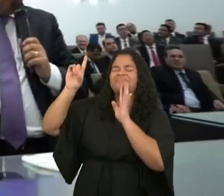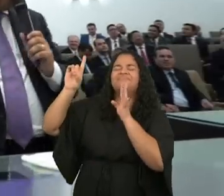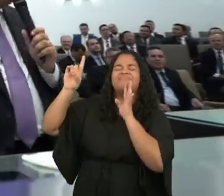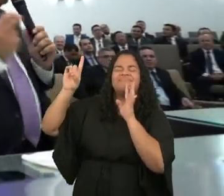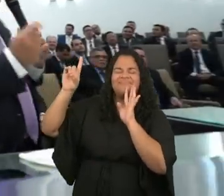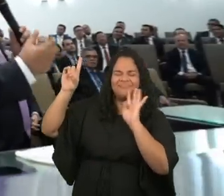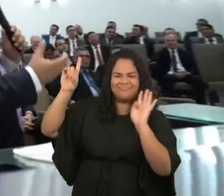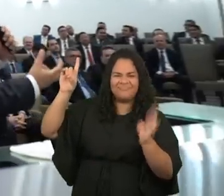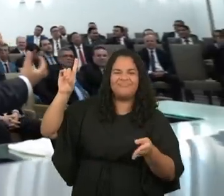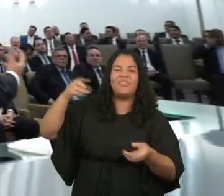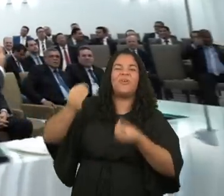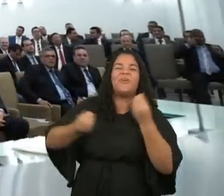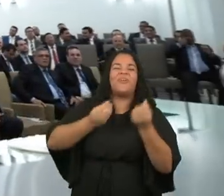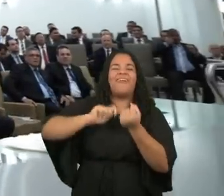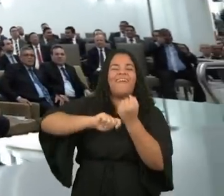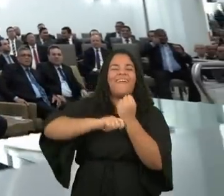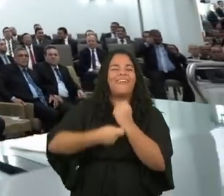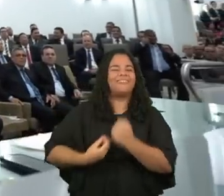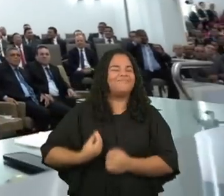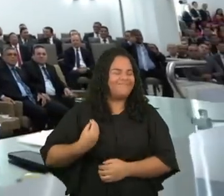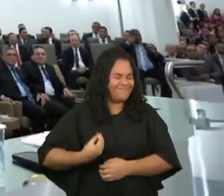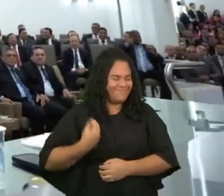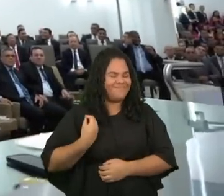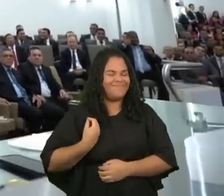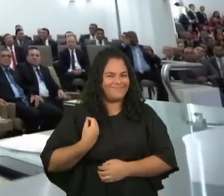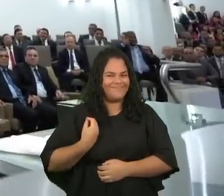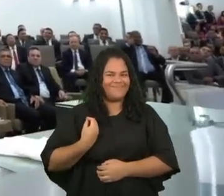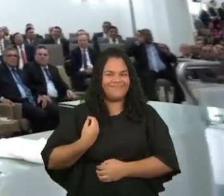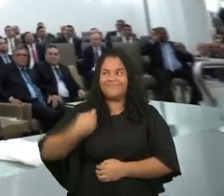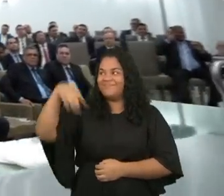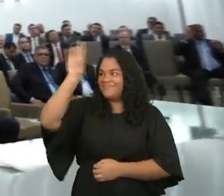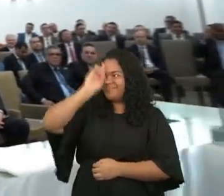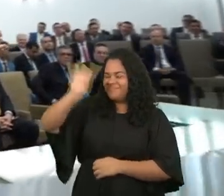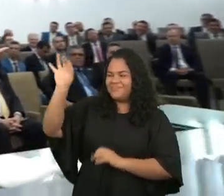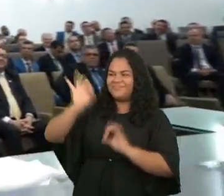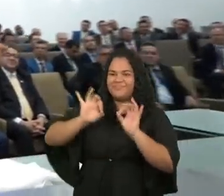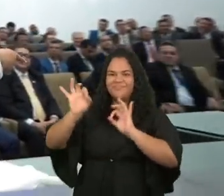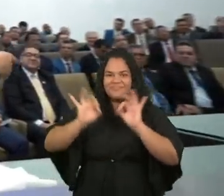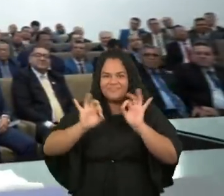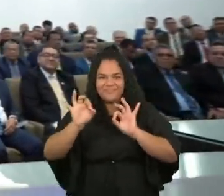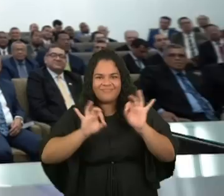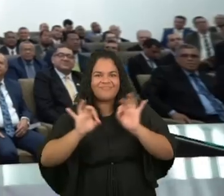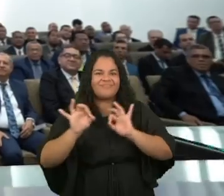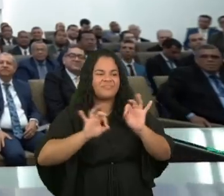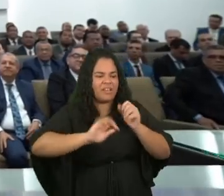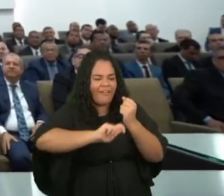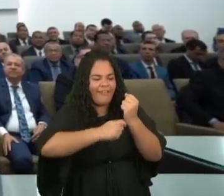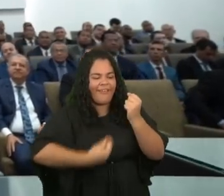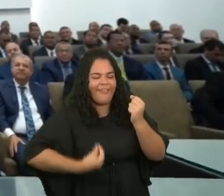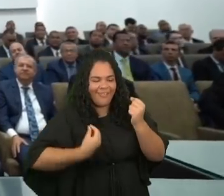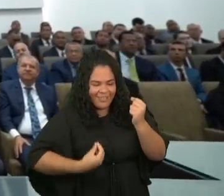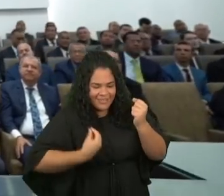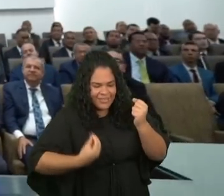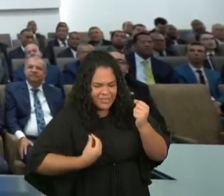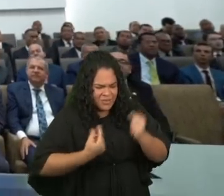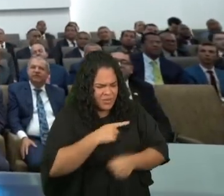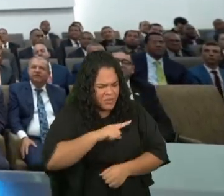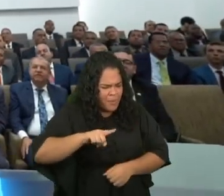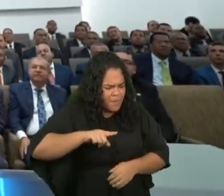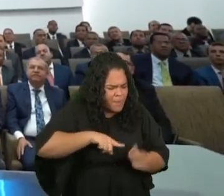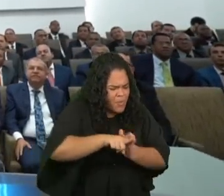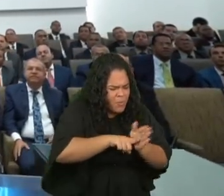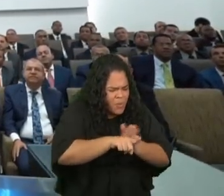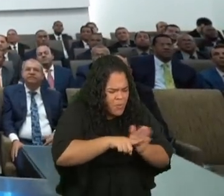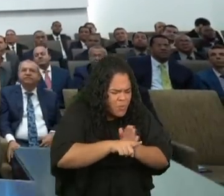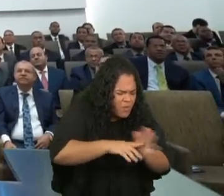vida. Foi escondido como um tesouro. Deus disse, acha. E quando achar, vocês vão me ver. Diga glória.